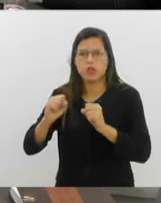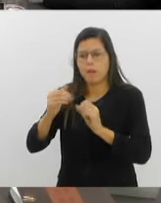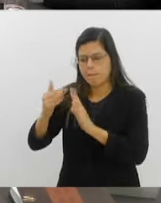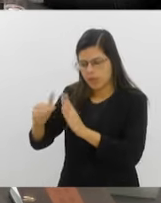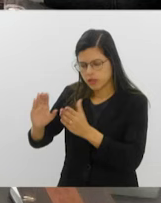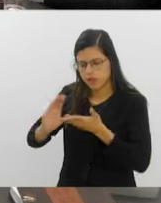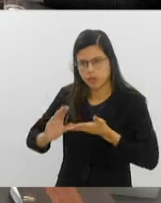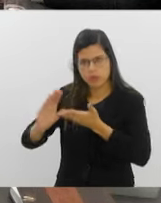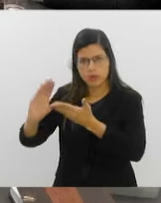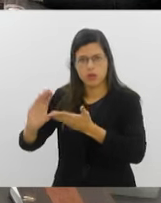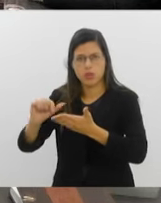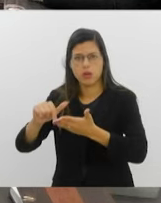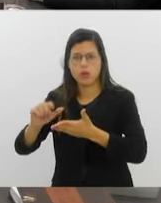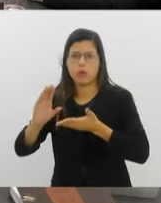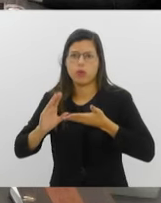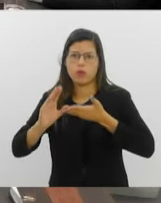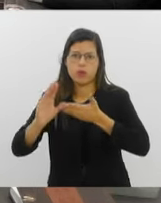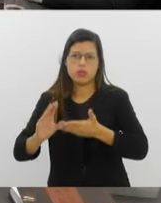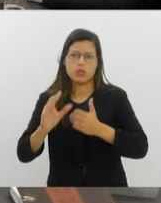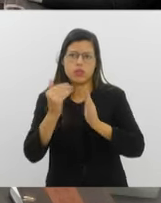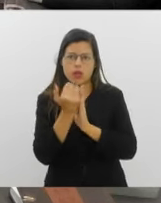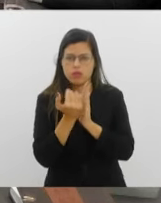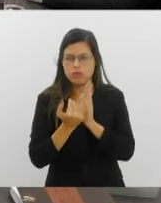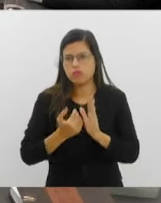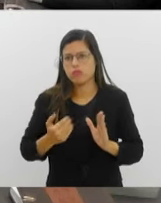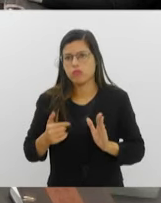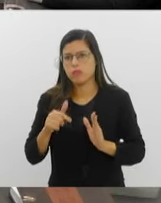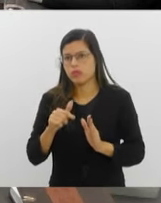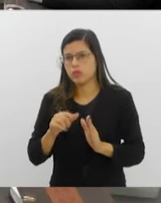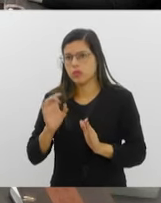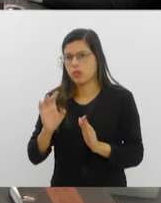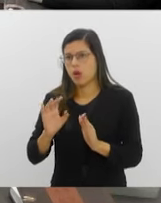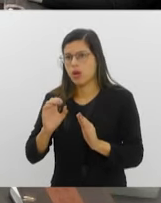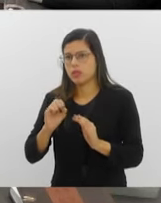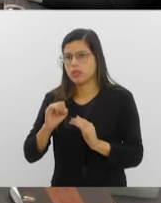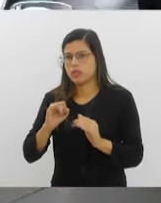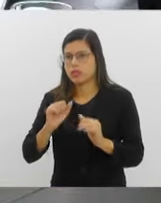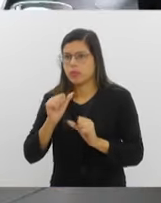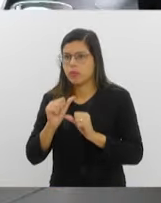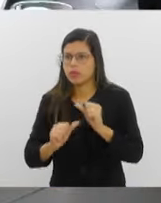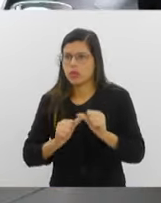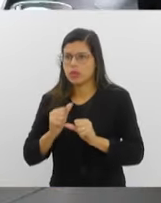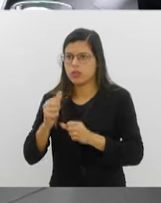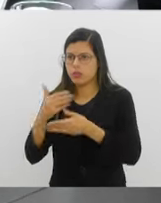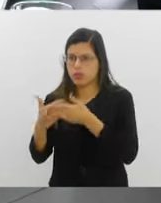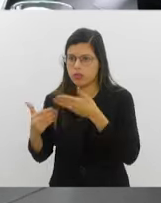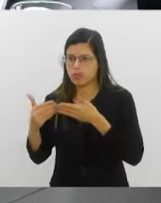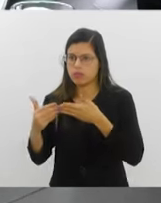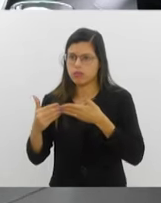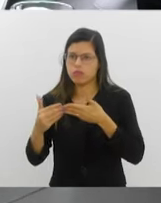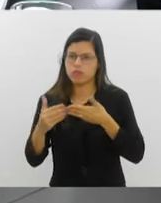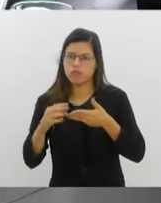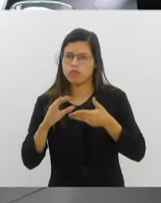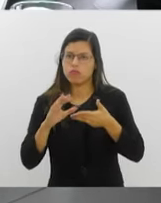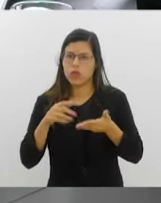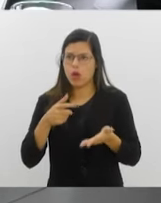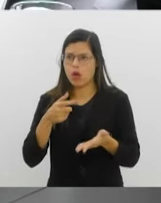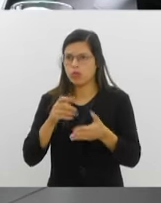delibera, e aí... A não ser que adotássemos a prática anterior, transformando autorizativo e remetendo ao Conselho para ele deliberar.